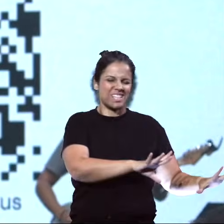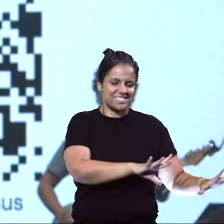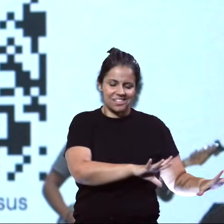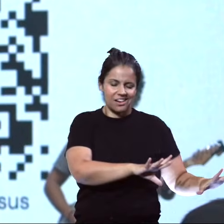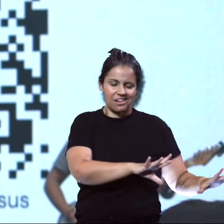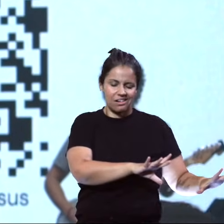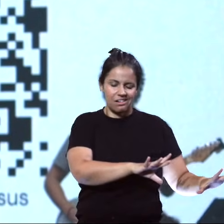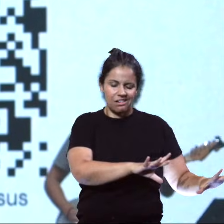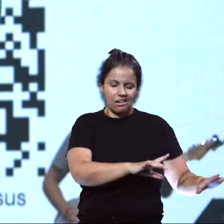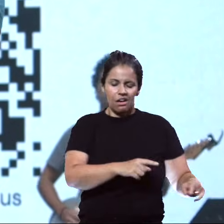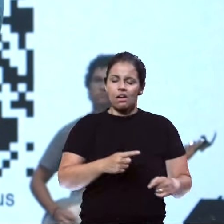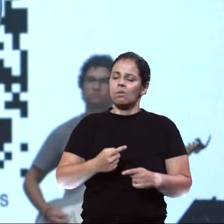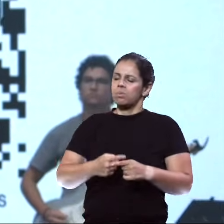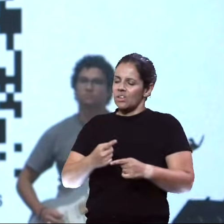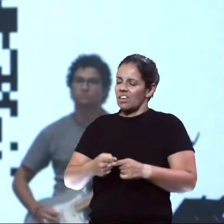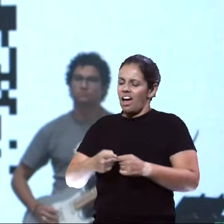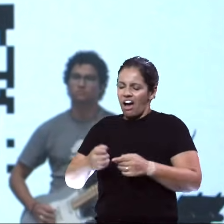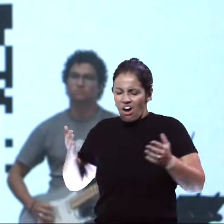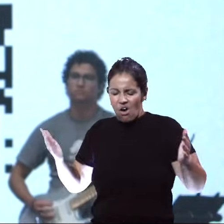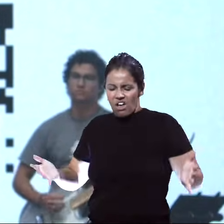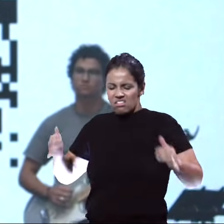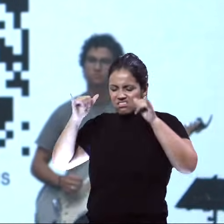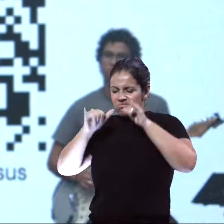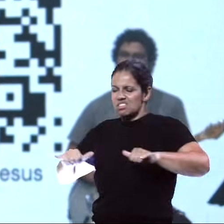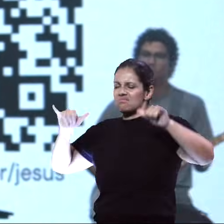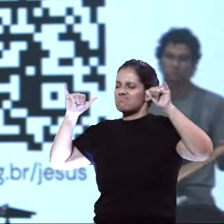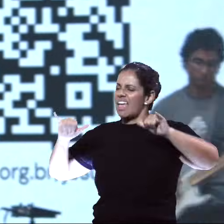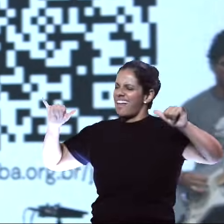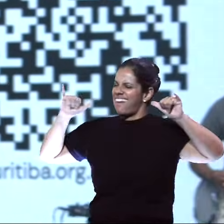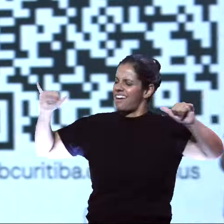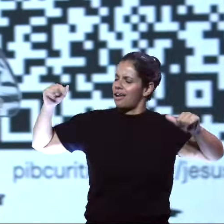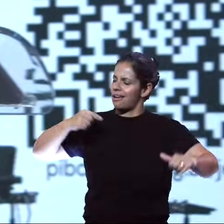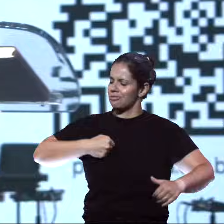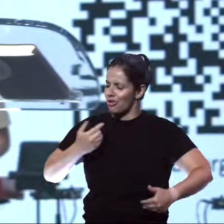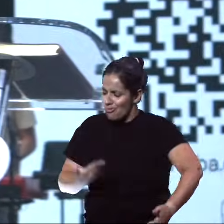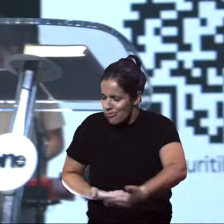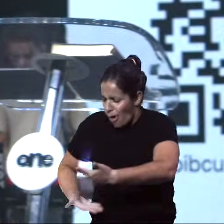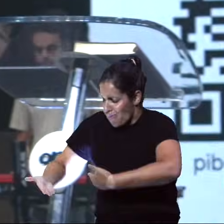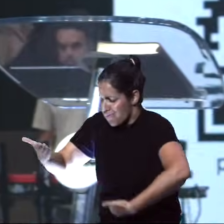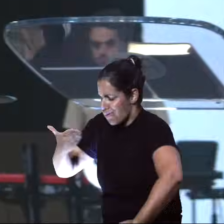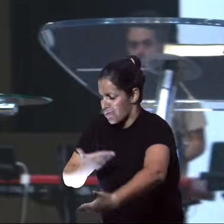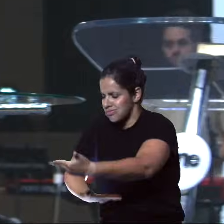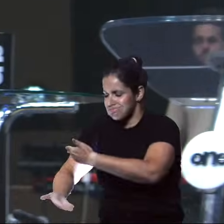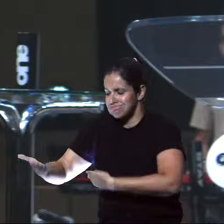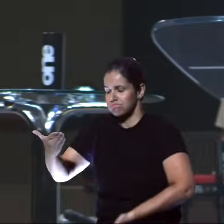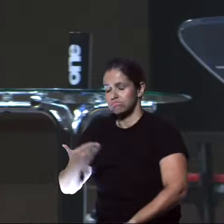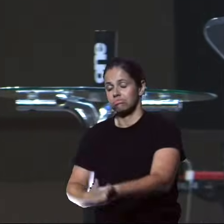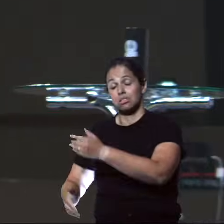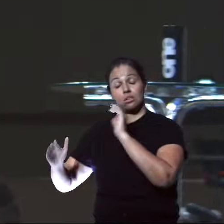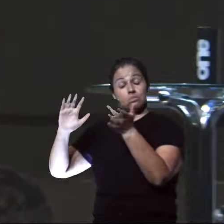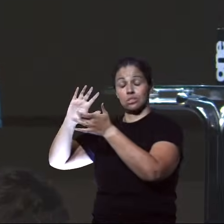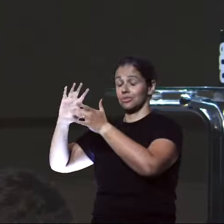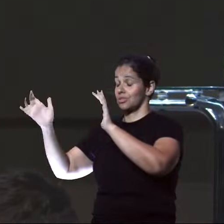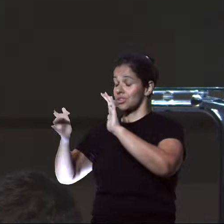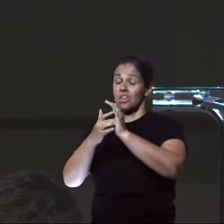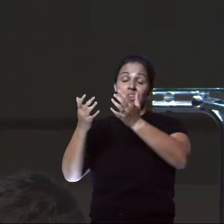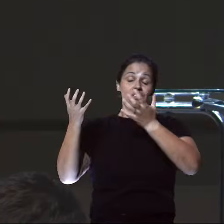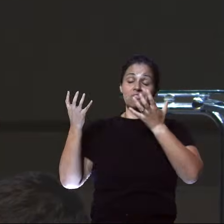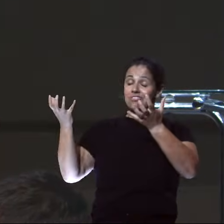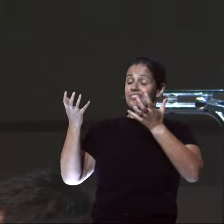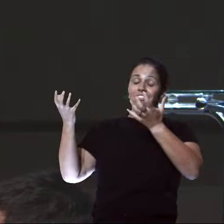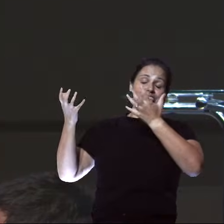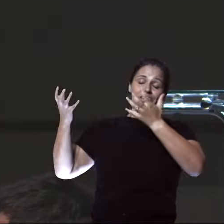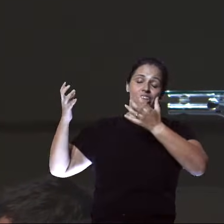mim, porque eu vou declarar que eu sirvo a Jesus. Eu não quero viver dessa forma, Senhor. Nós queremos viver cheios do Teu